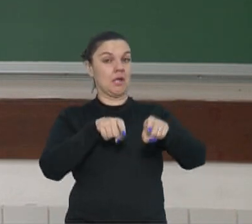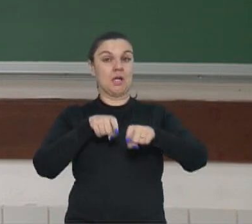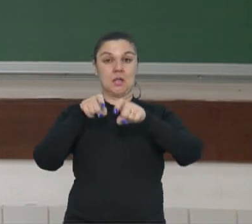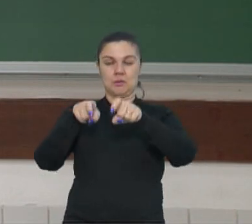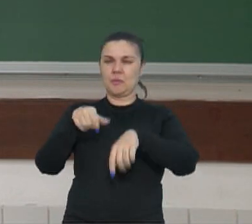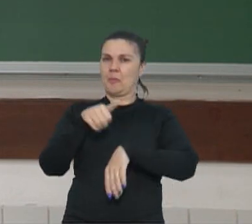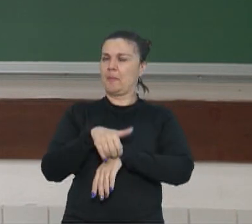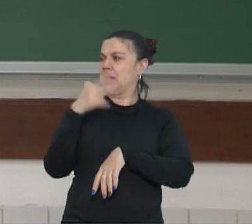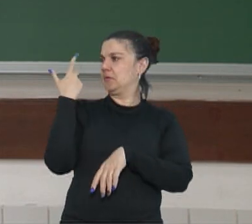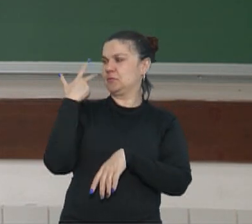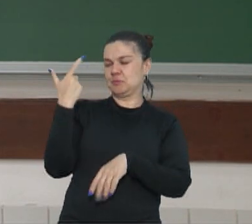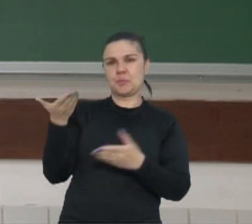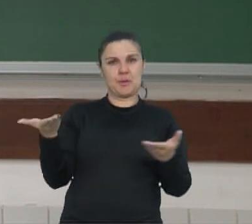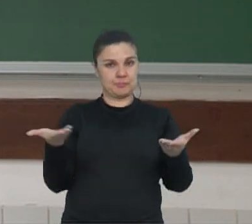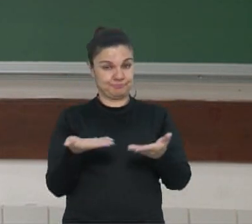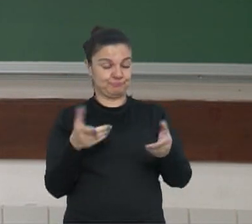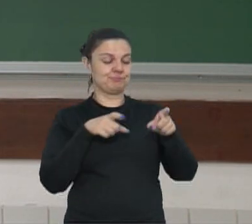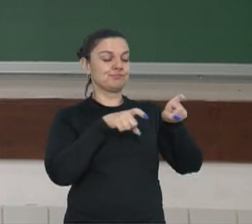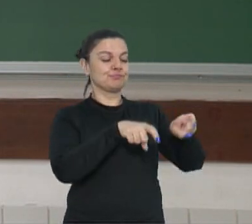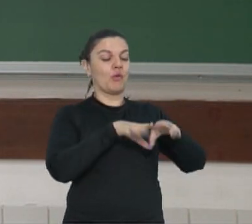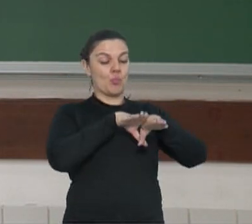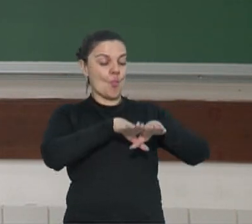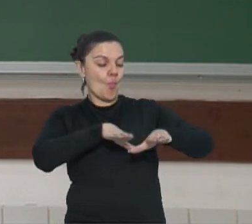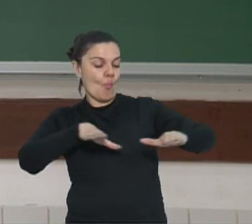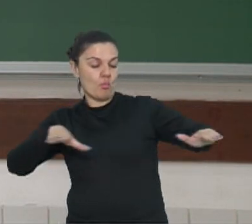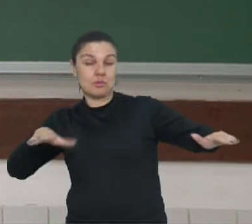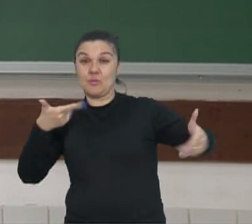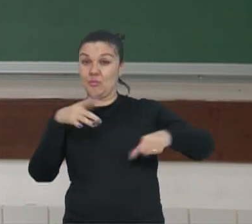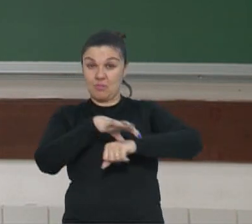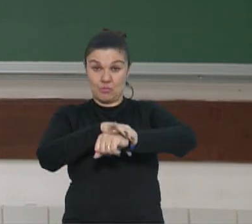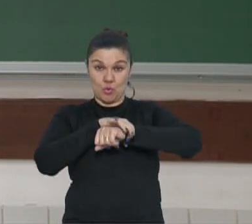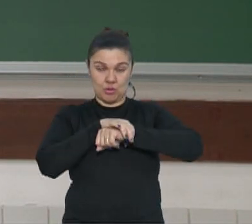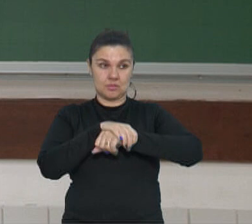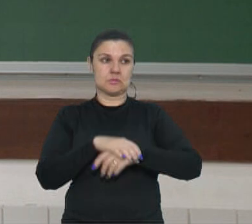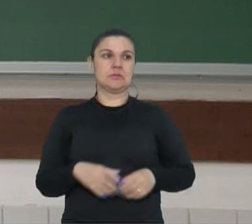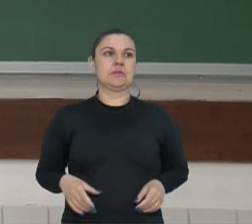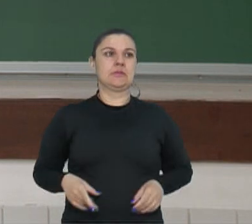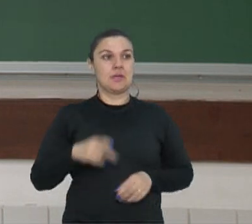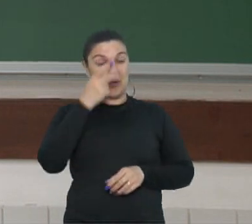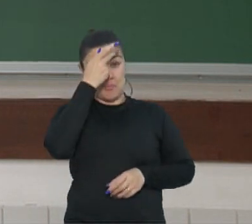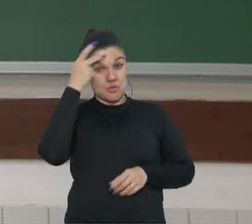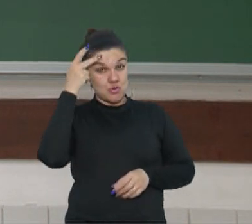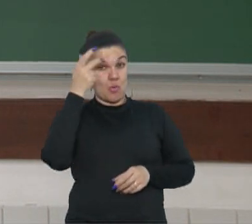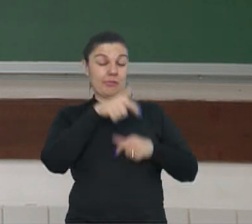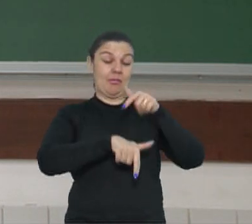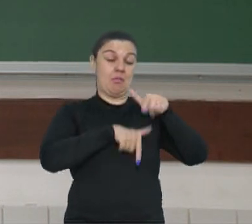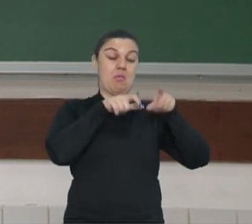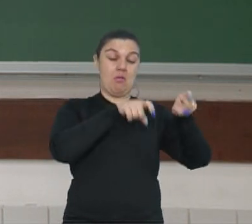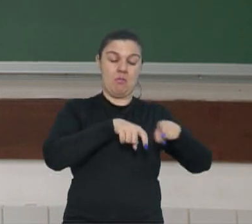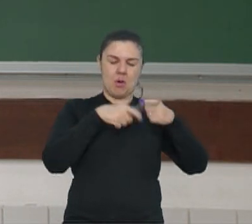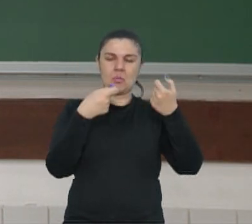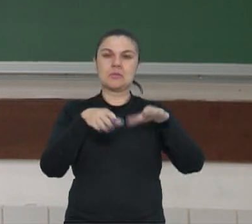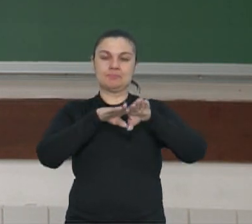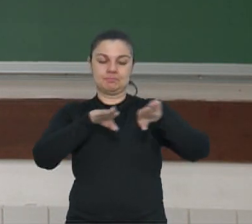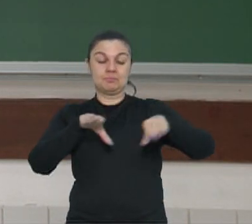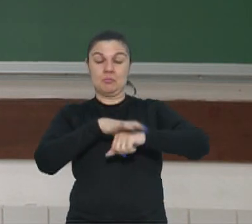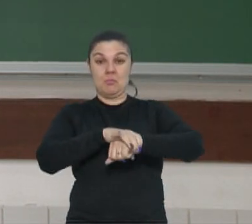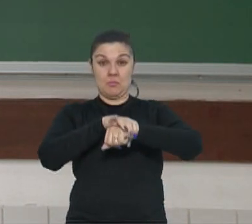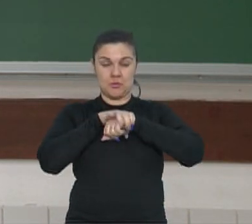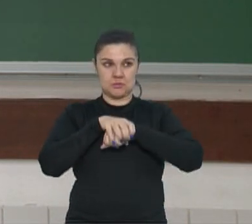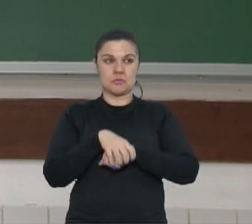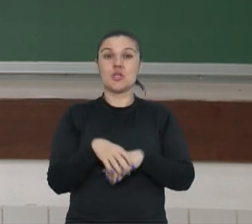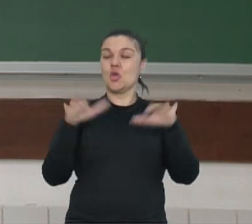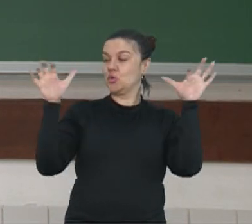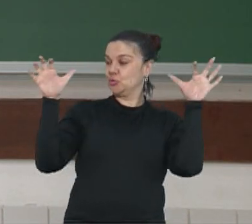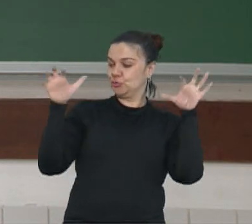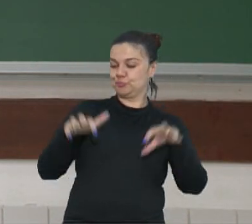mais comum na técnica agrícola brasileira, né? Manter o solo desprotegido é algo que o produtor rural precisa aprender a manter o solo protegido. Caindo